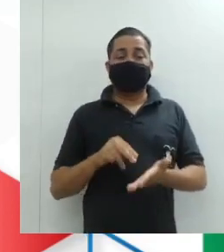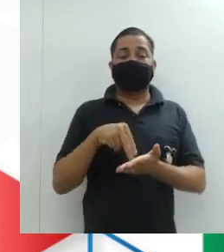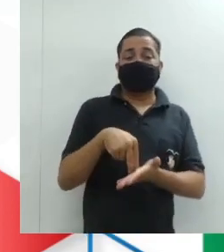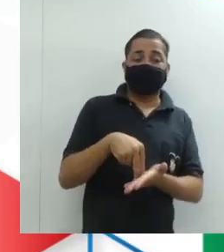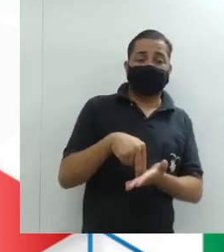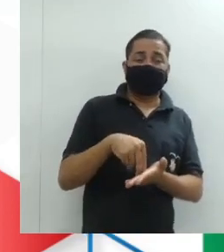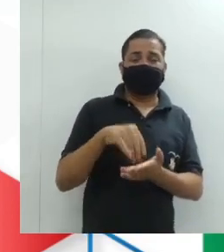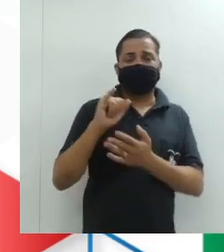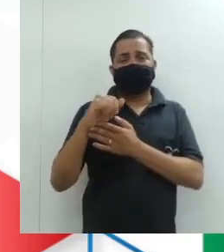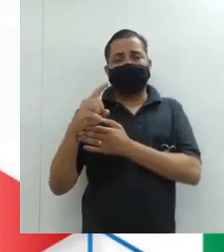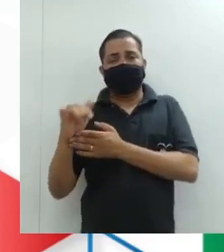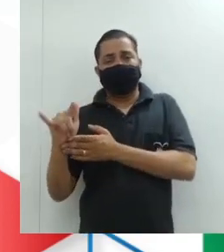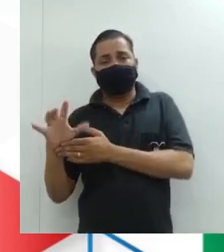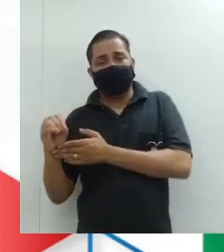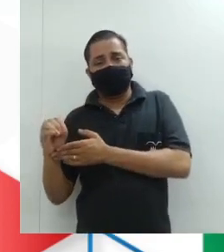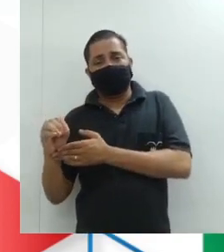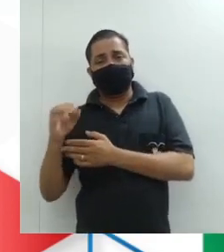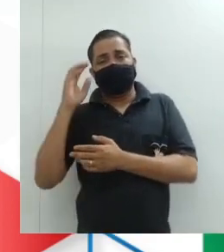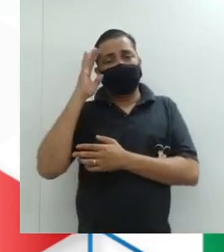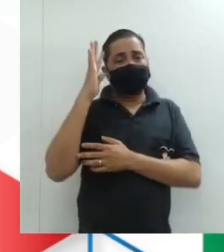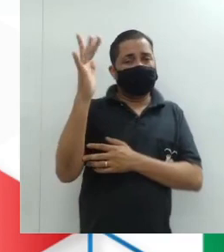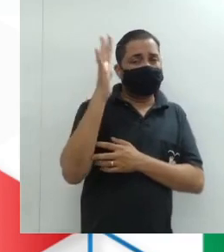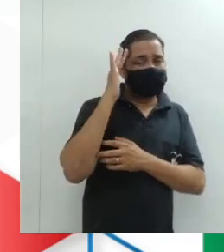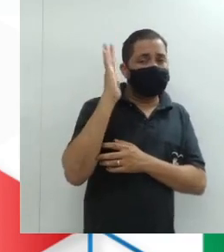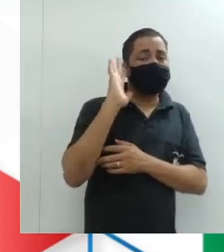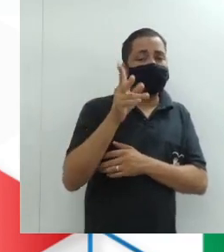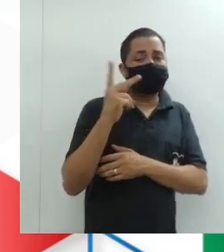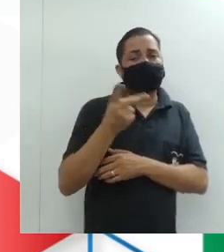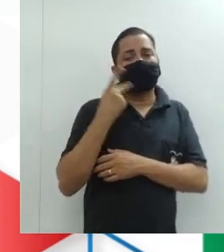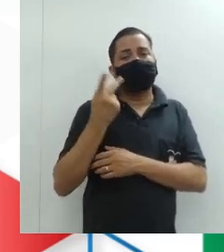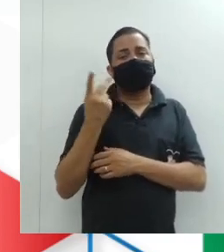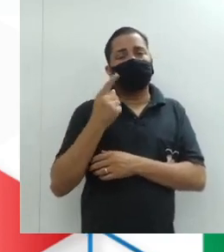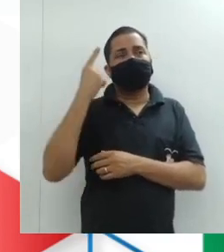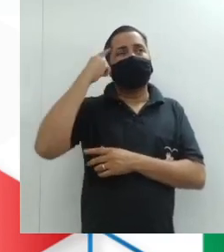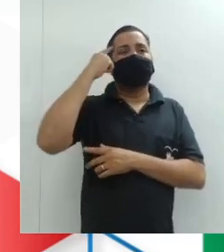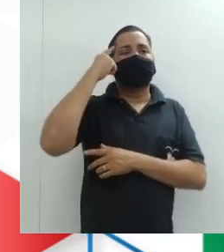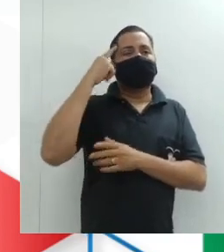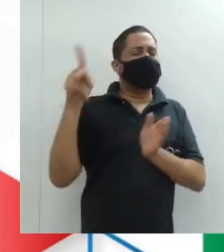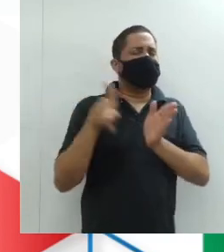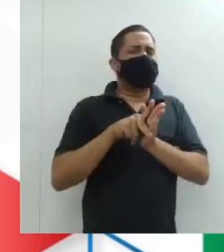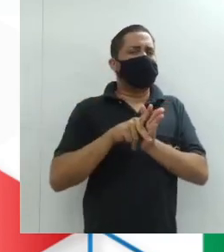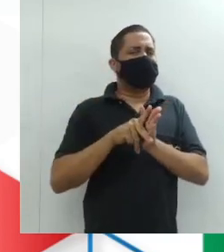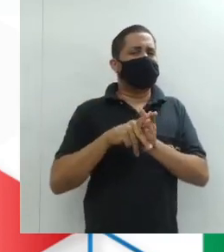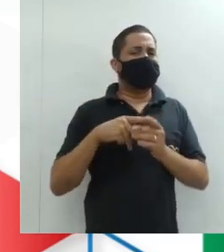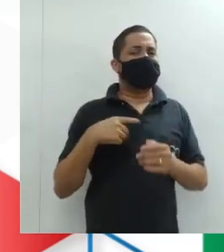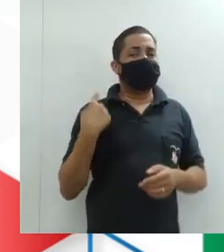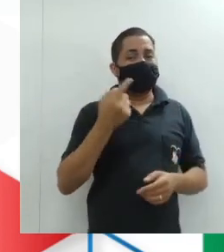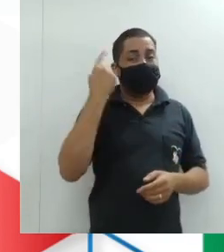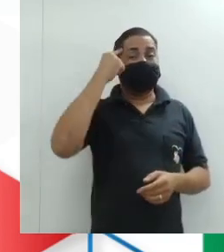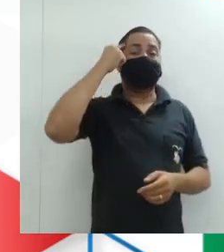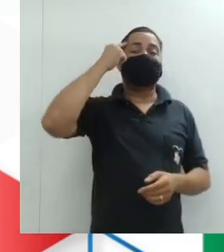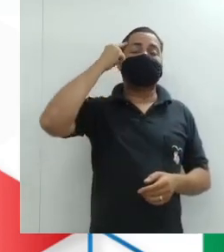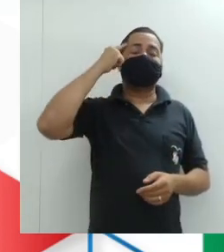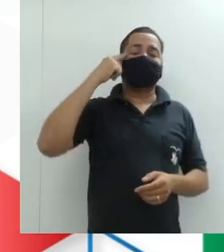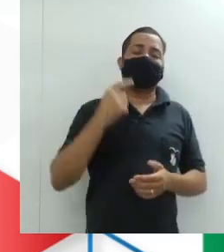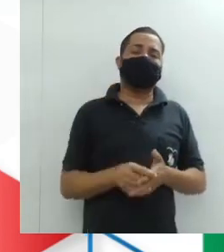indagação. Reflexão, o próprio nome já diz, que é refletir sobre o próprio pensamento,